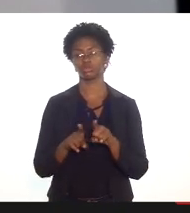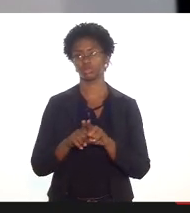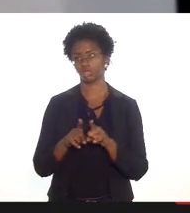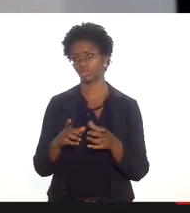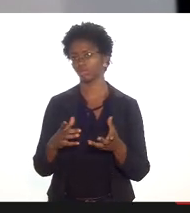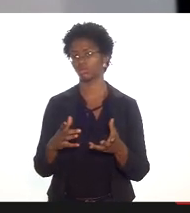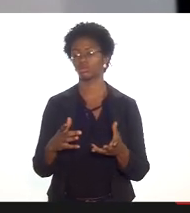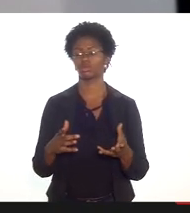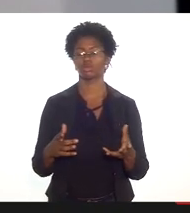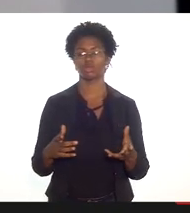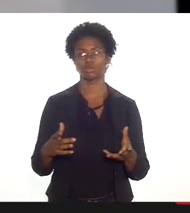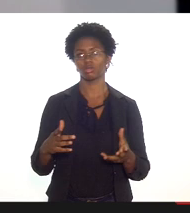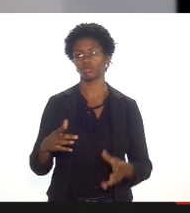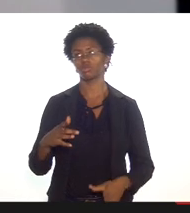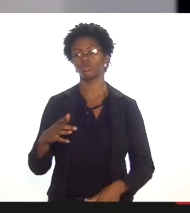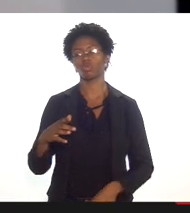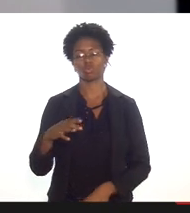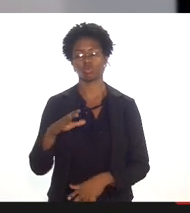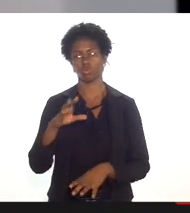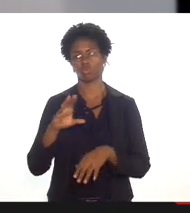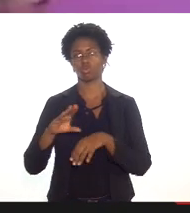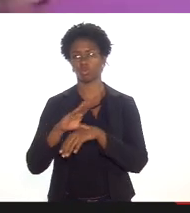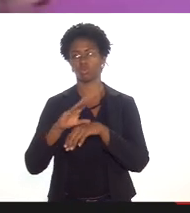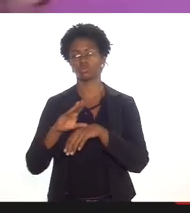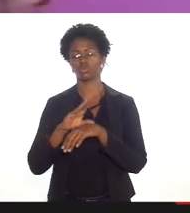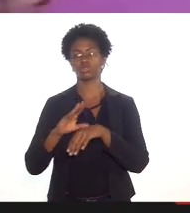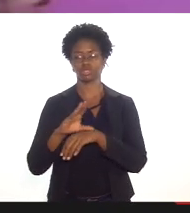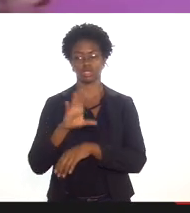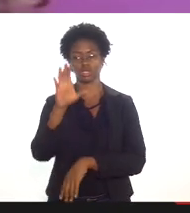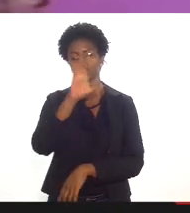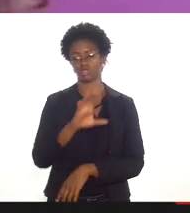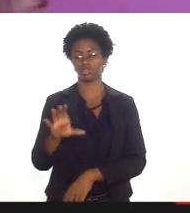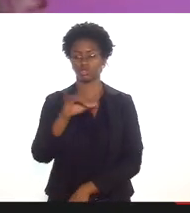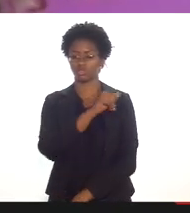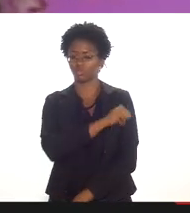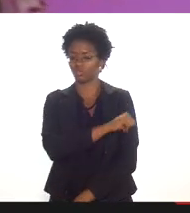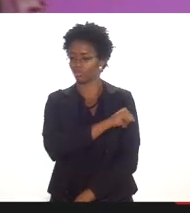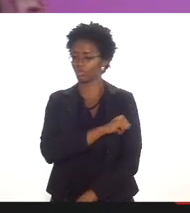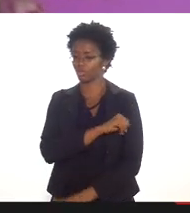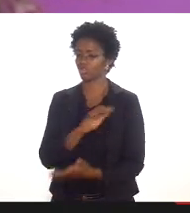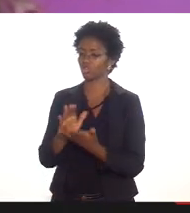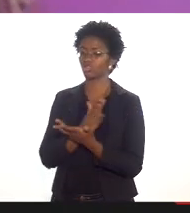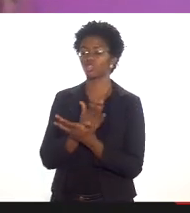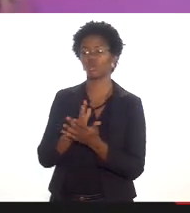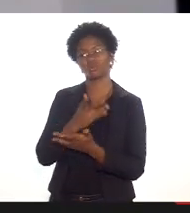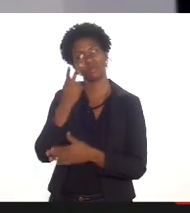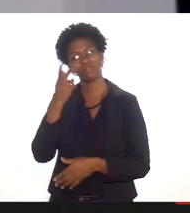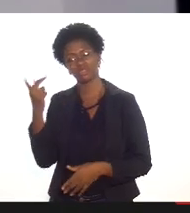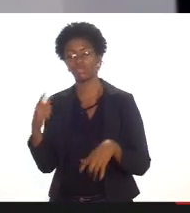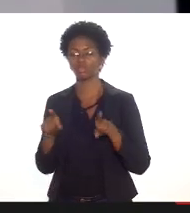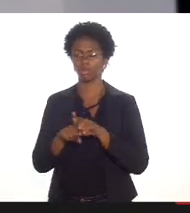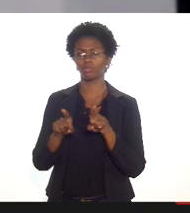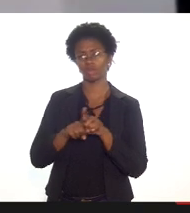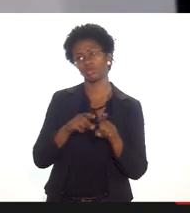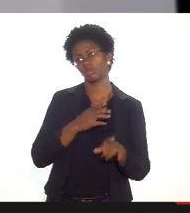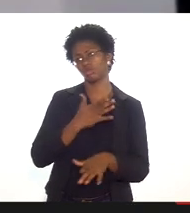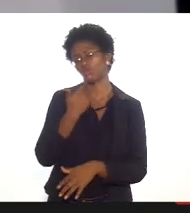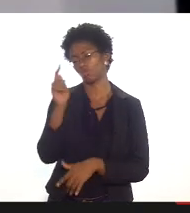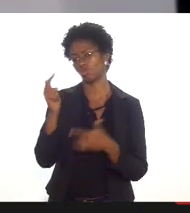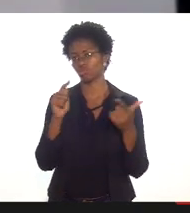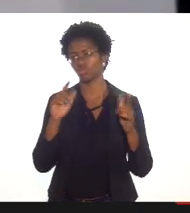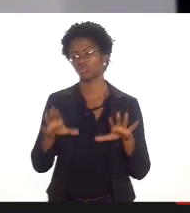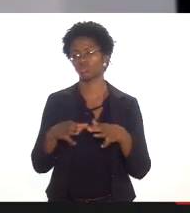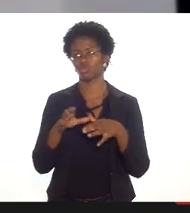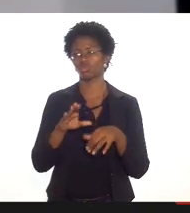de Medicina, do Conselho Regional de Enfermagem, em algumas das visitas acompanhados de outros conselhos que sempre eram convidados